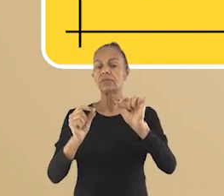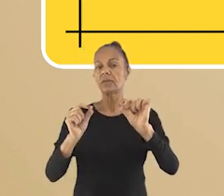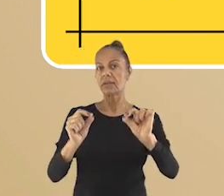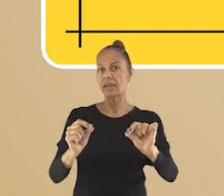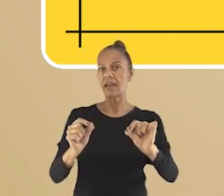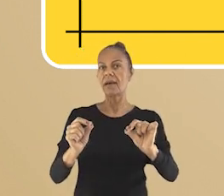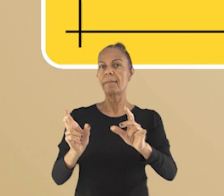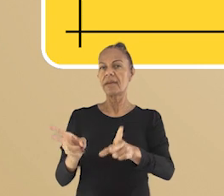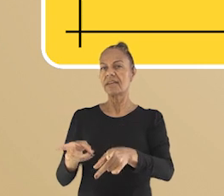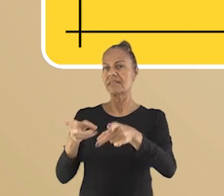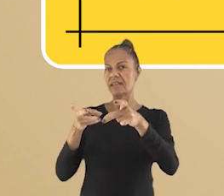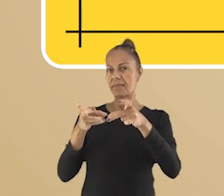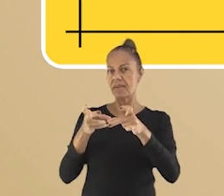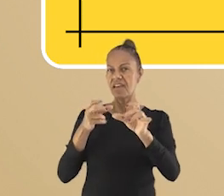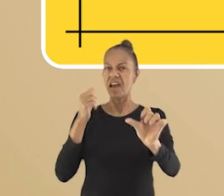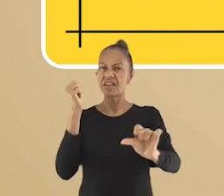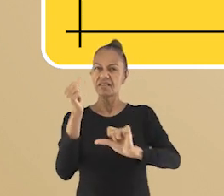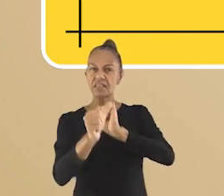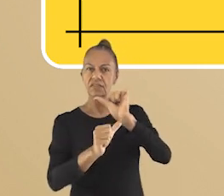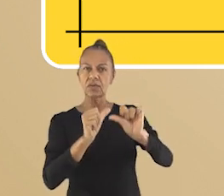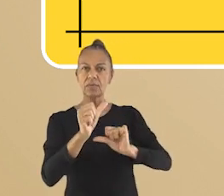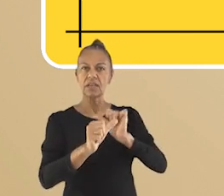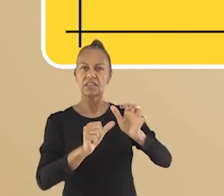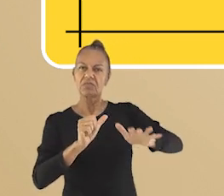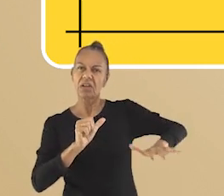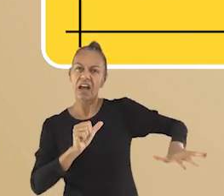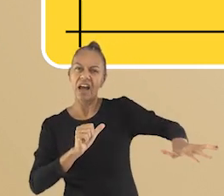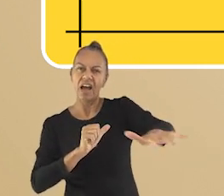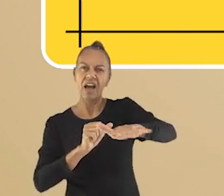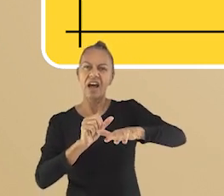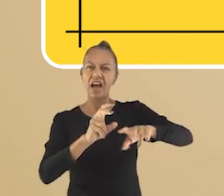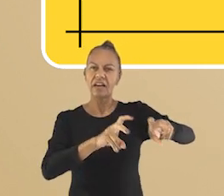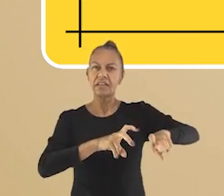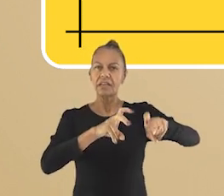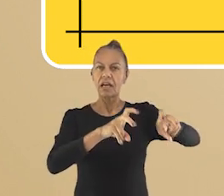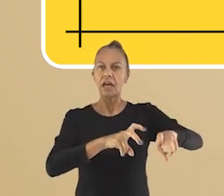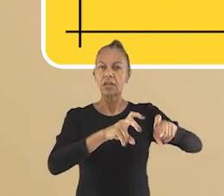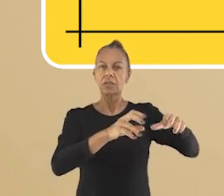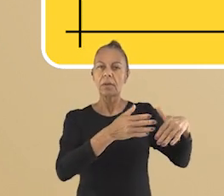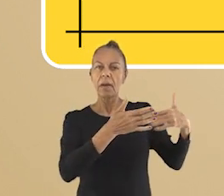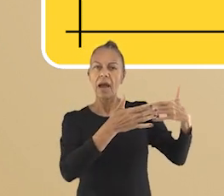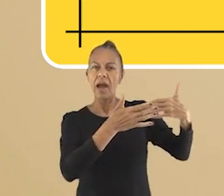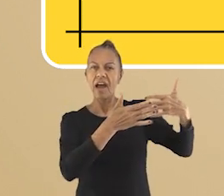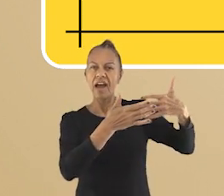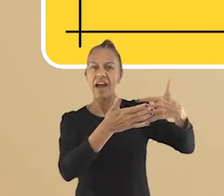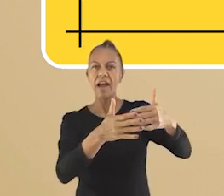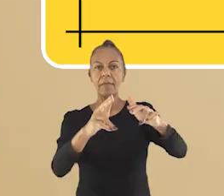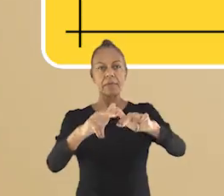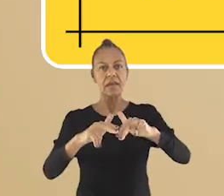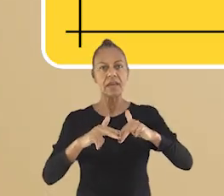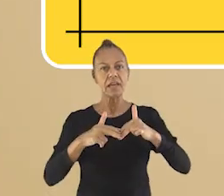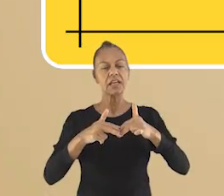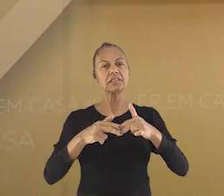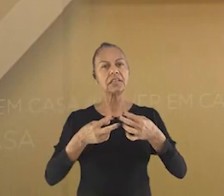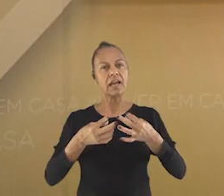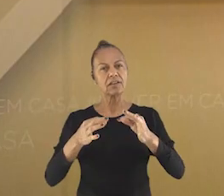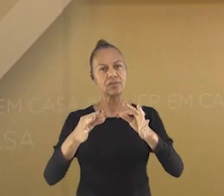as transformações na agricultura ao longo do tempo por meio de novas